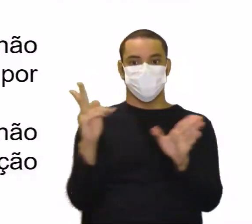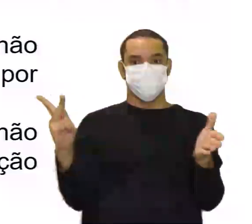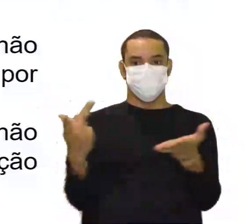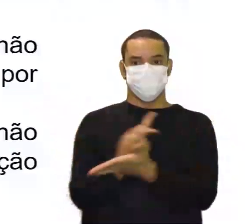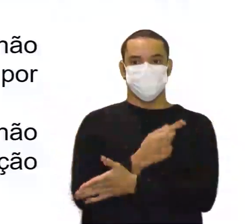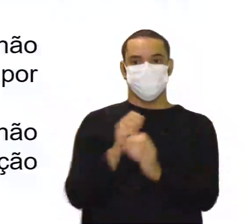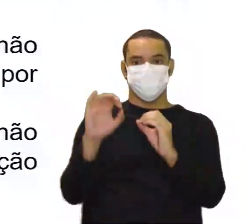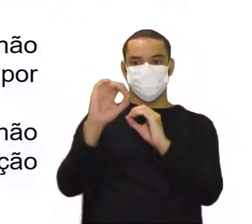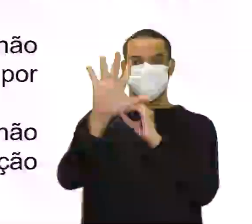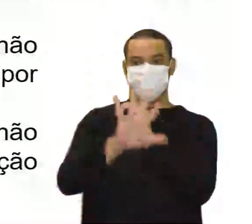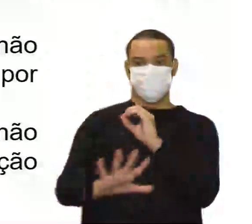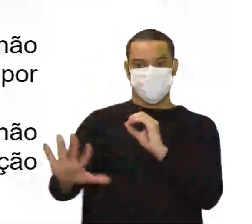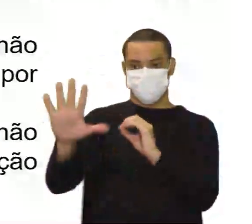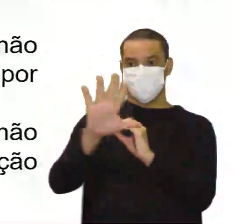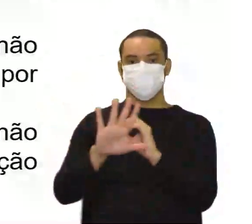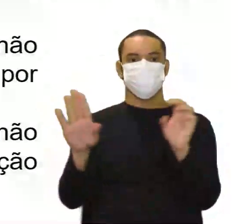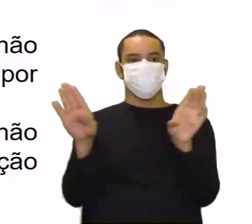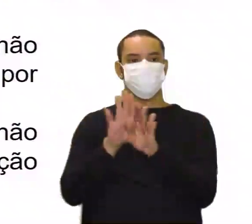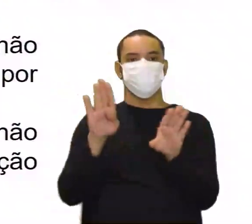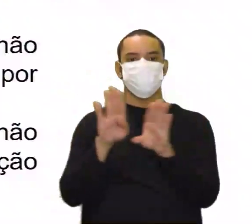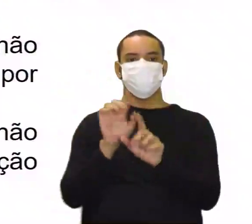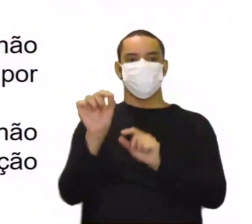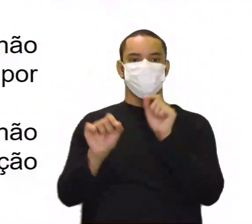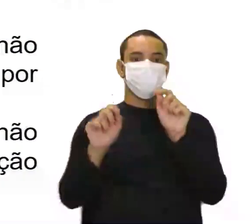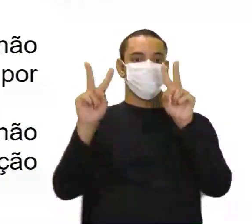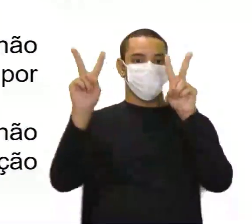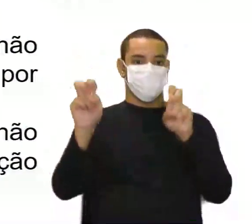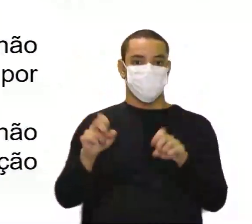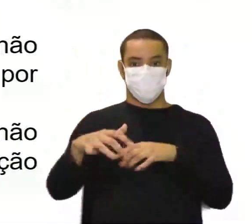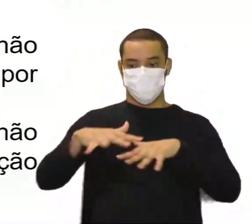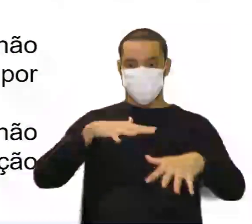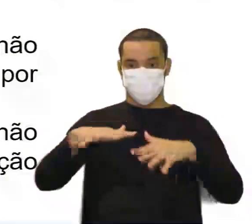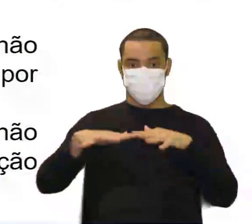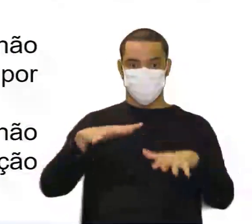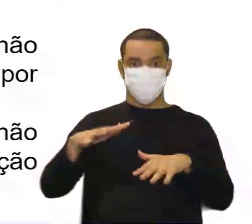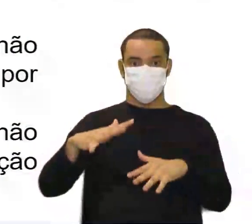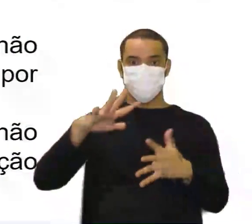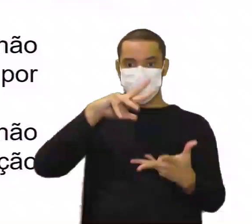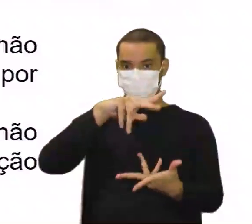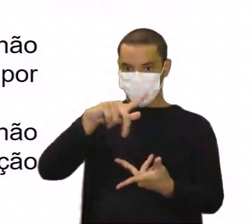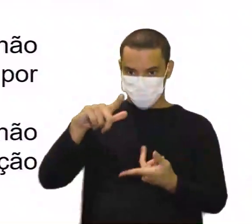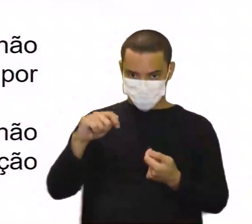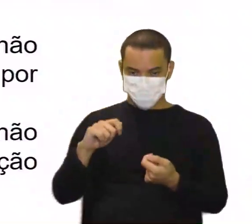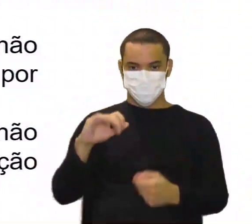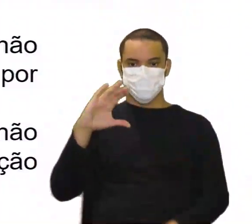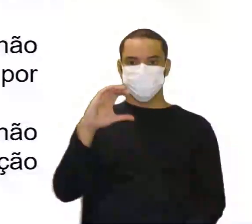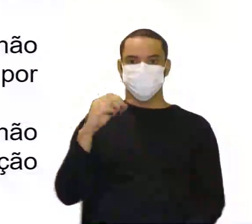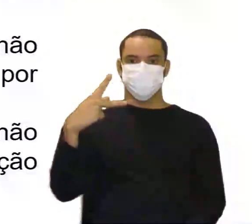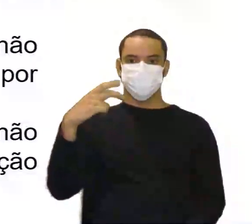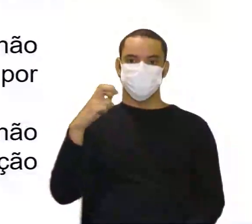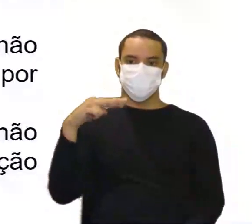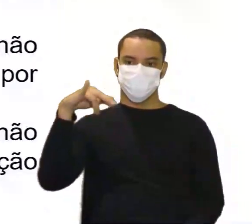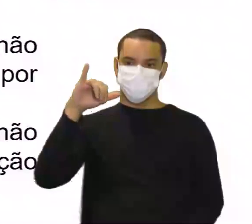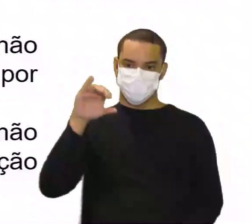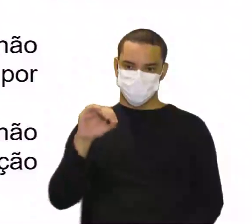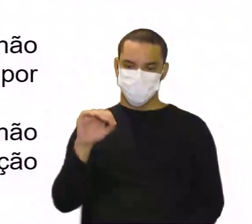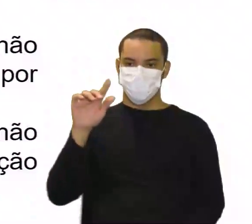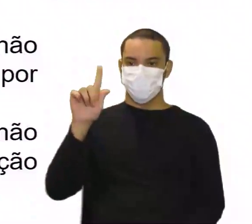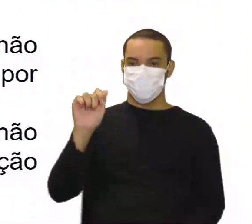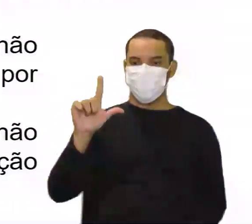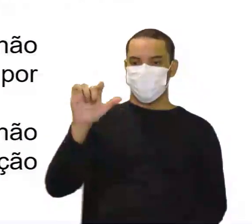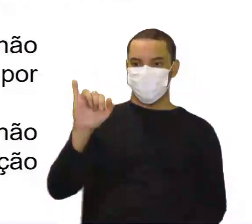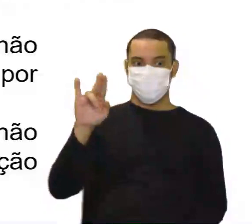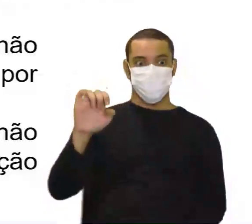fenômenos astronômicos, sobretudo a respeito do movimento da Terra. Copérnico, Galileu e